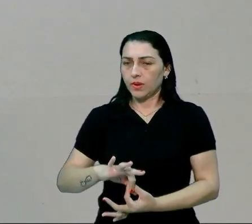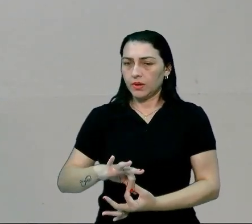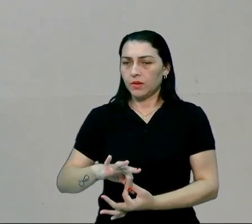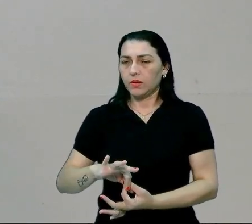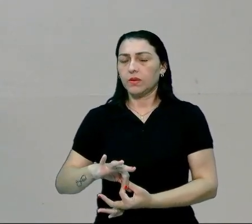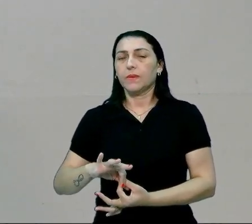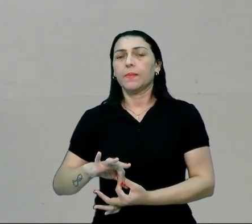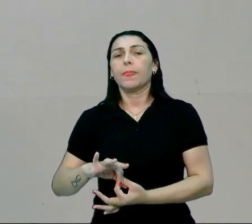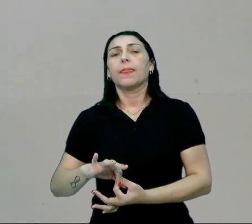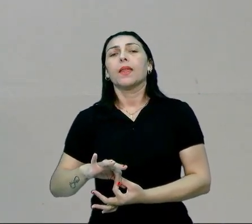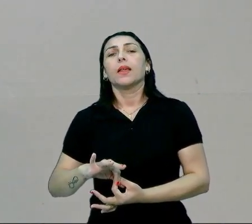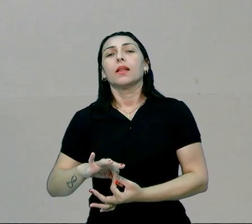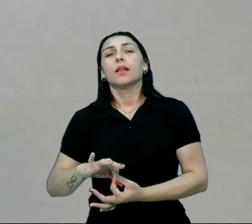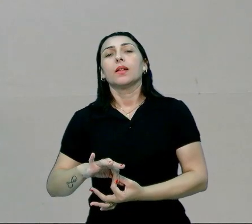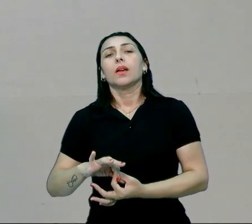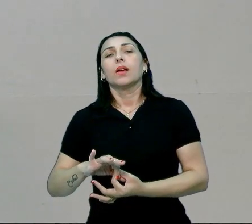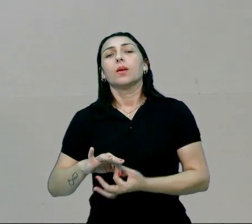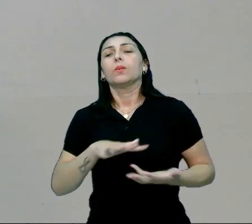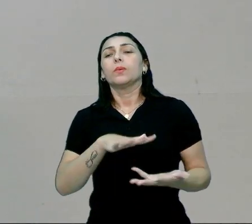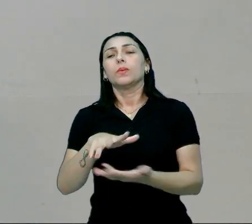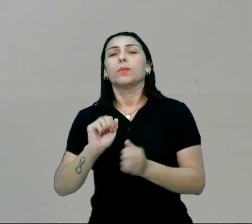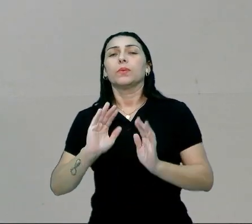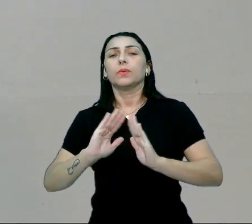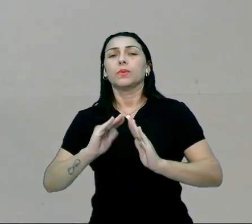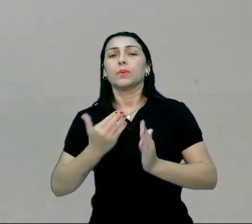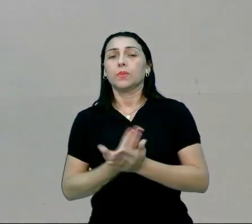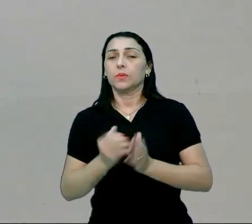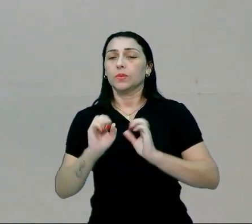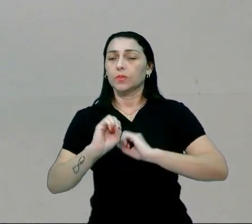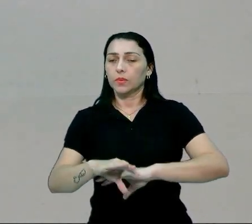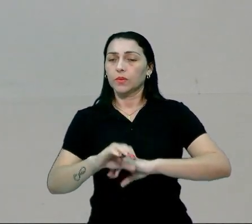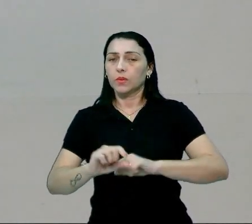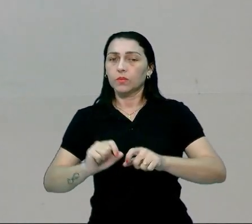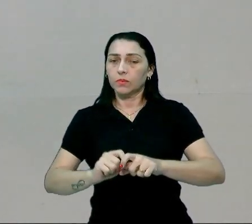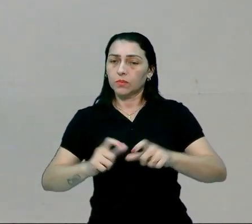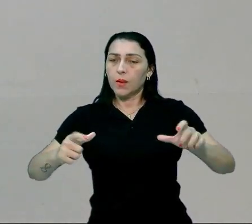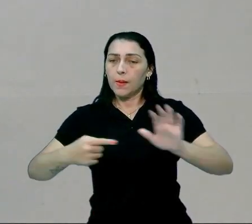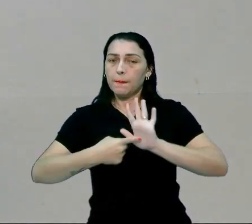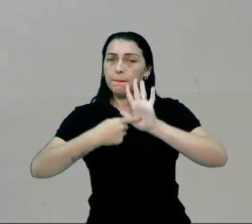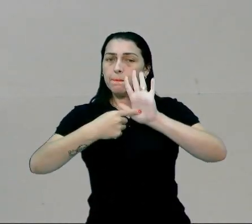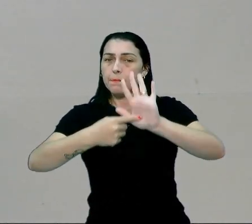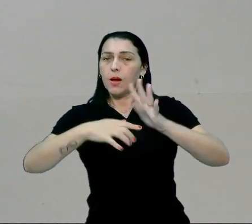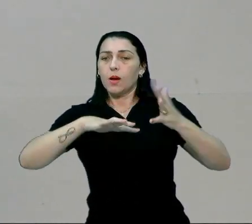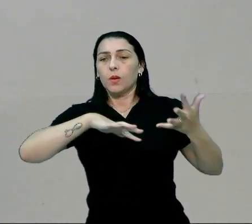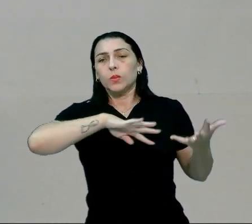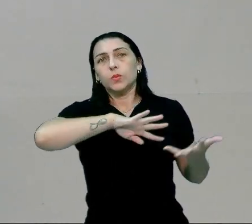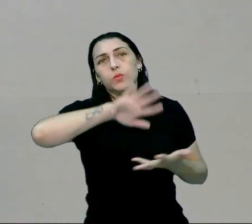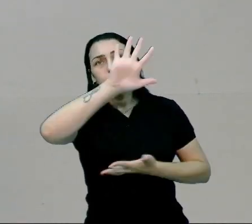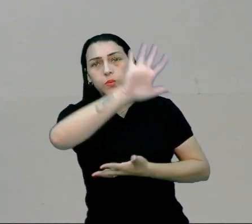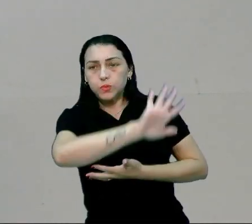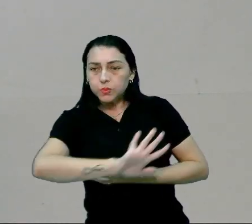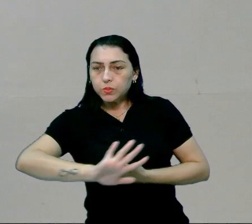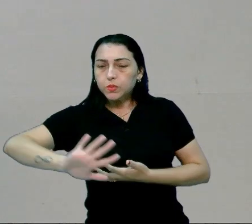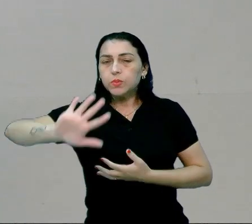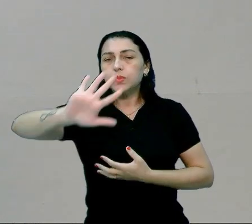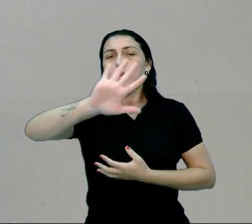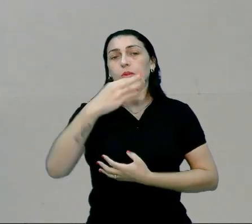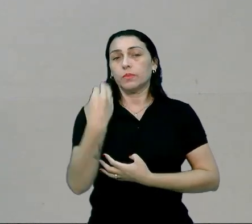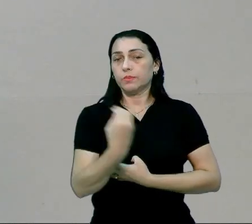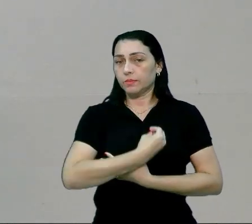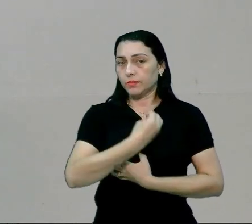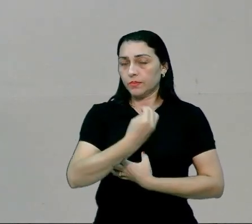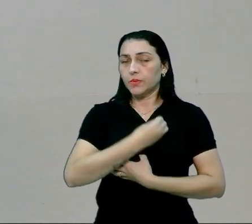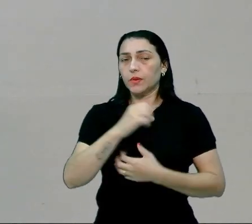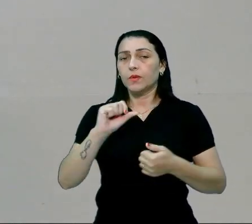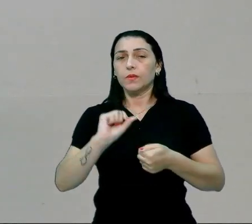Aqui, no caso do universo escolar, a gente faz a ampliação, a gente mostra o universo do todo. No caso de participação, a gente